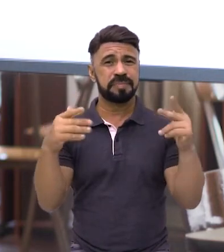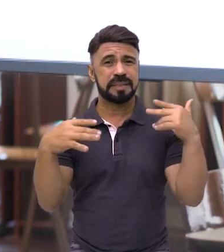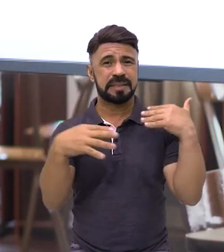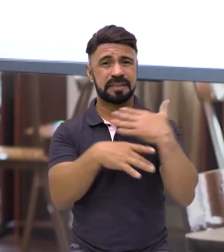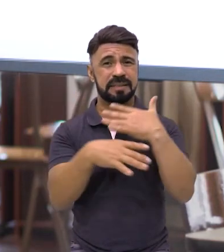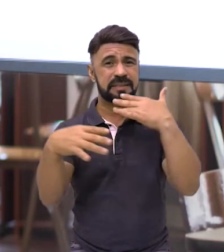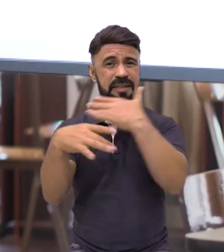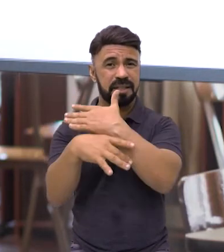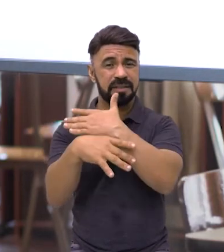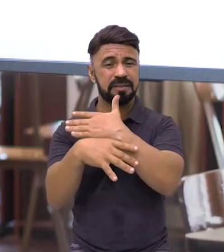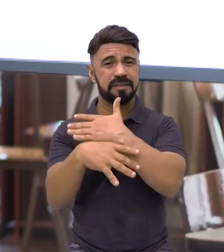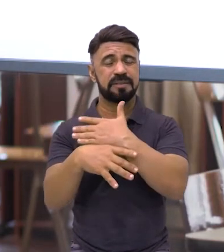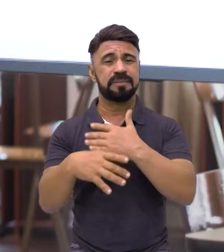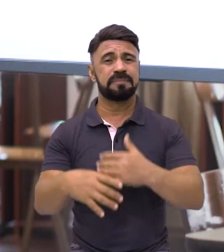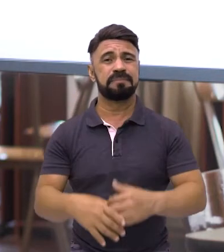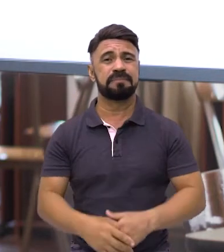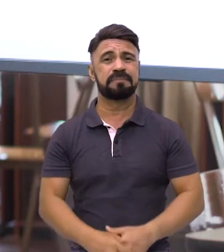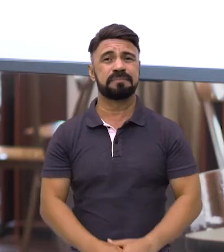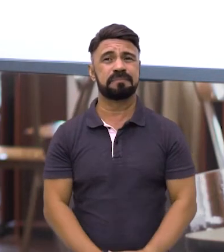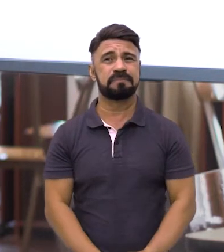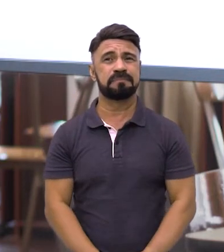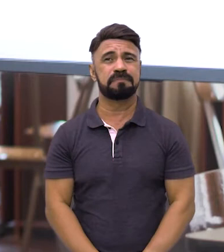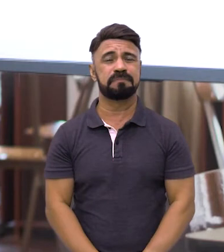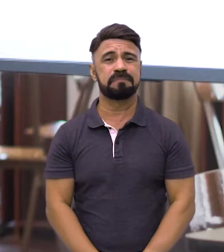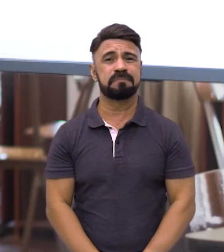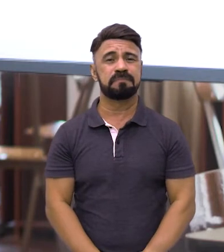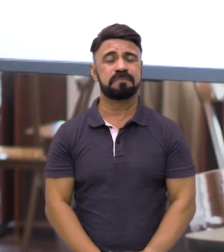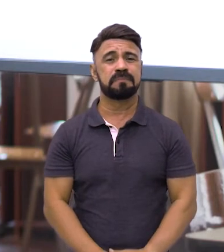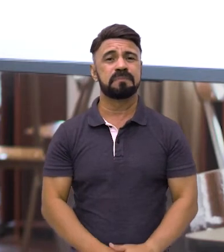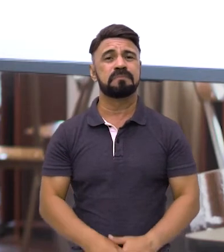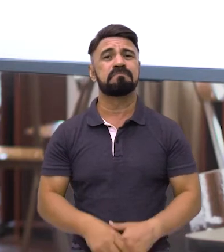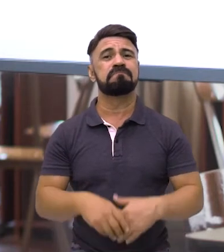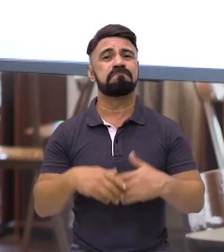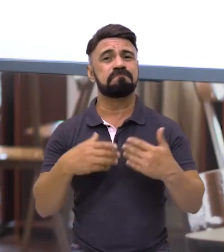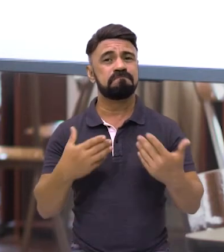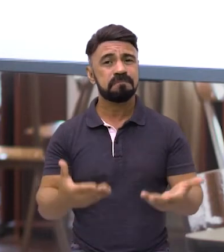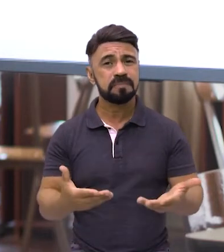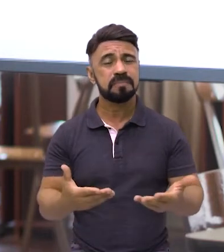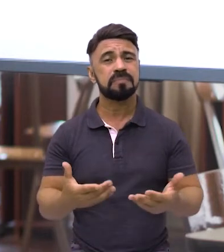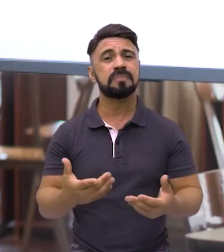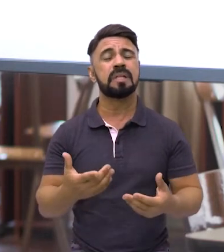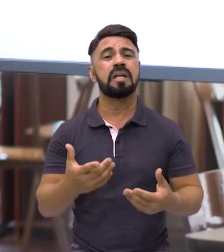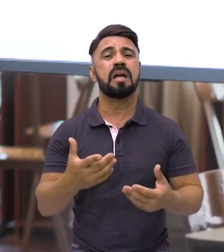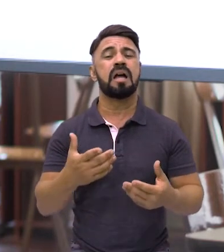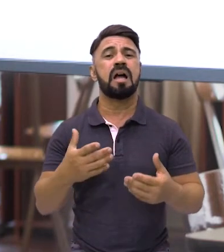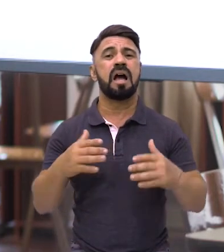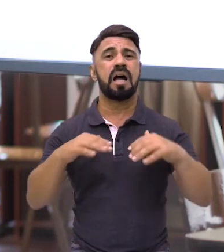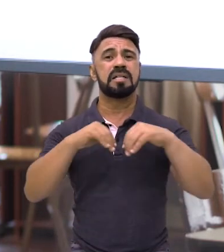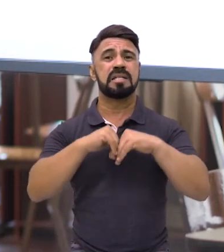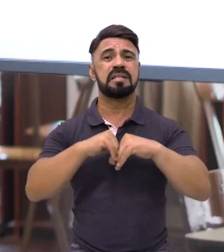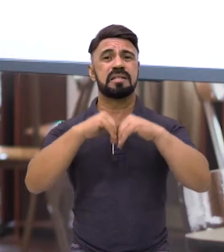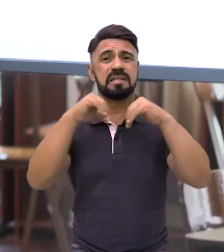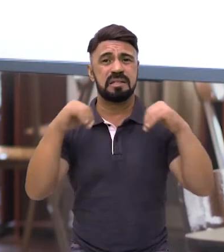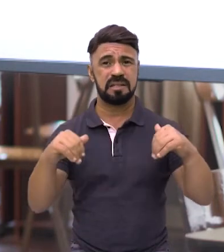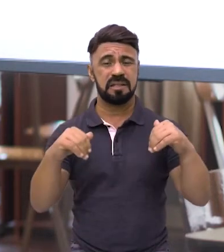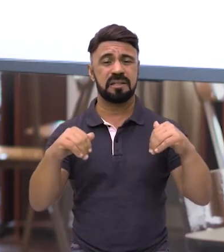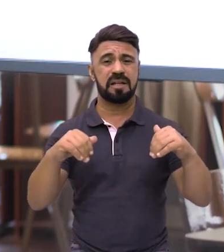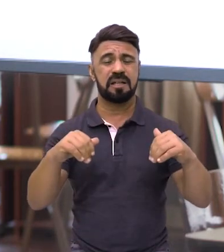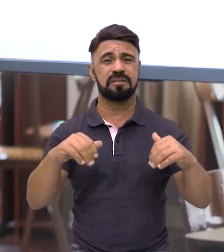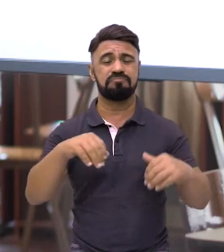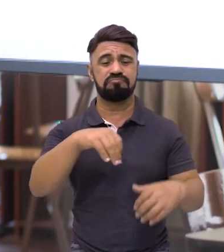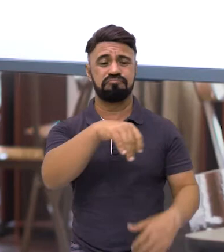aqui no vídeo. Ou seja, mais uma vez, a segregação